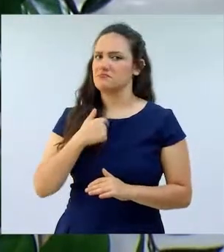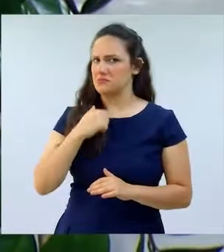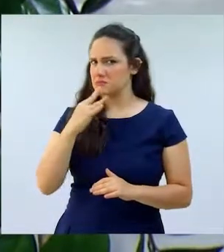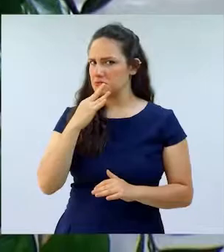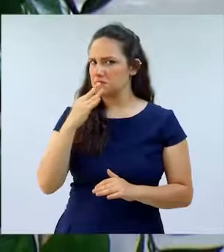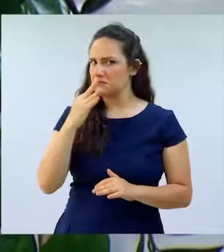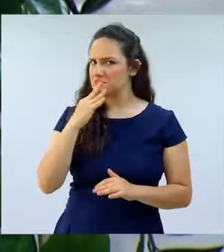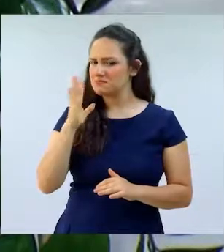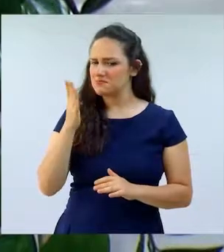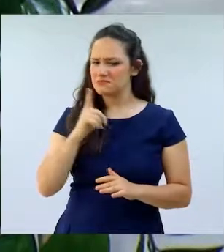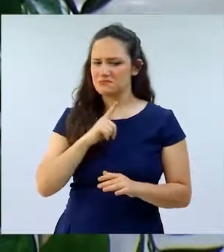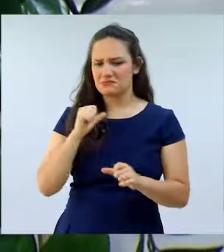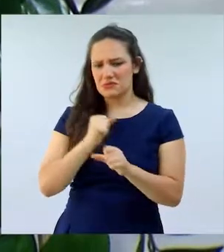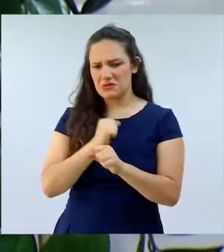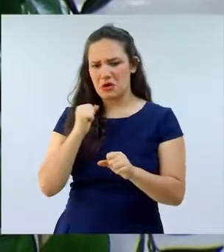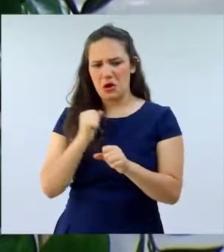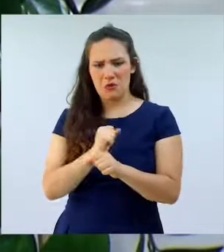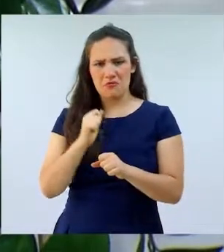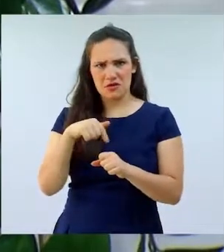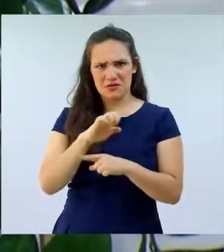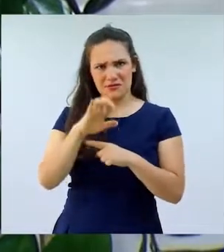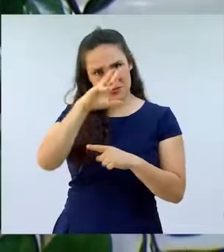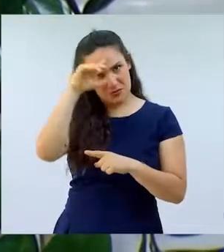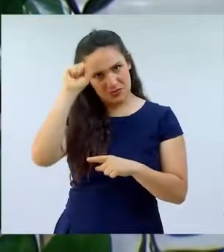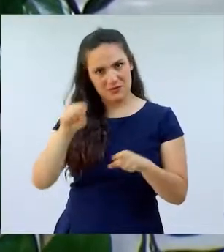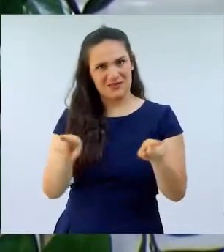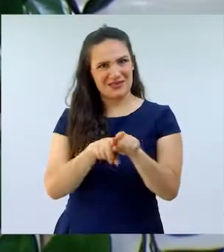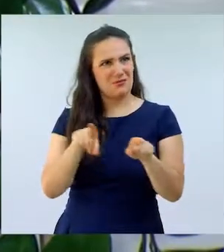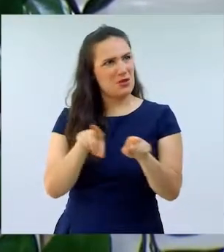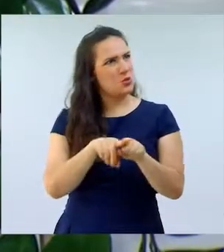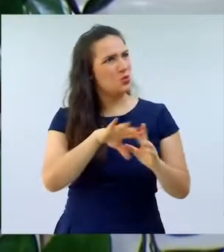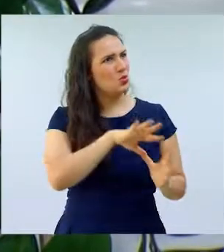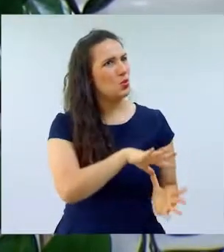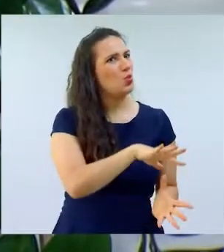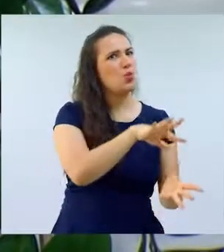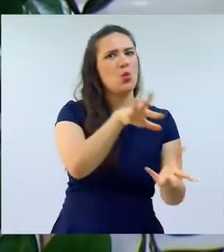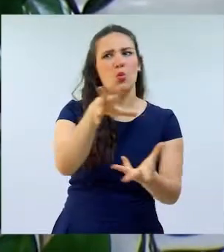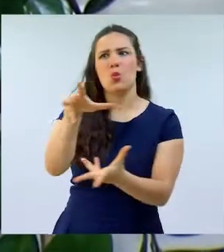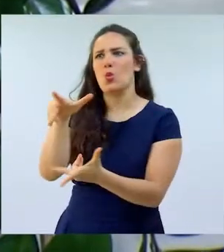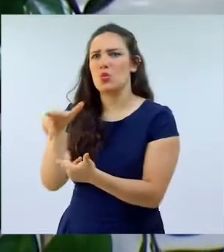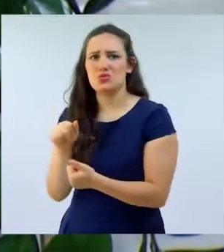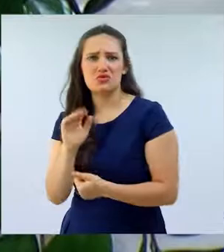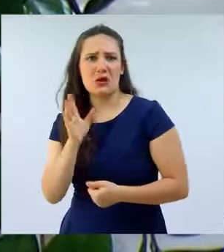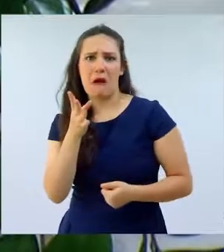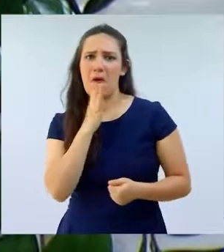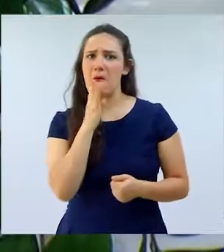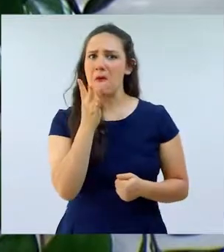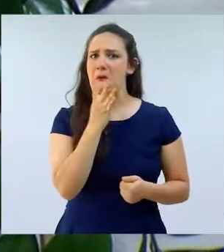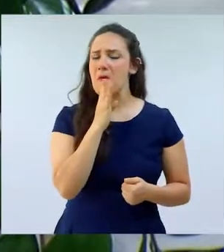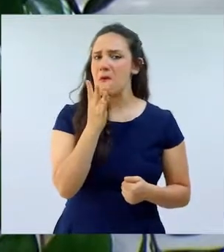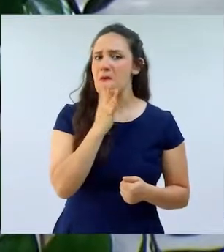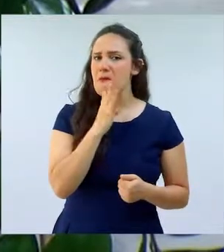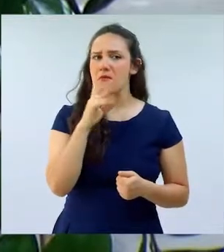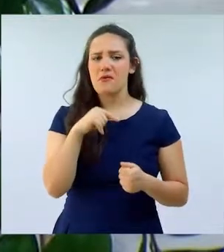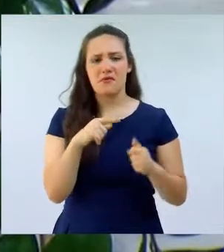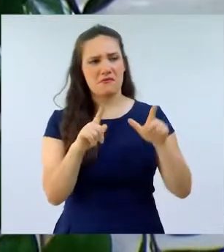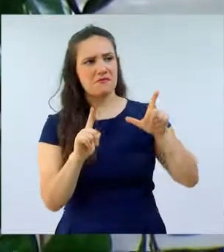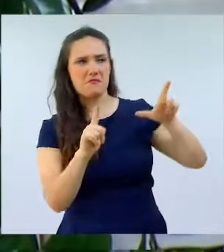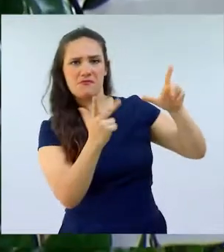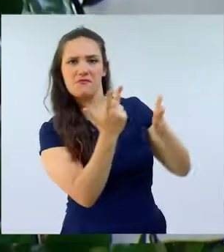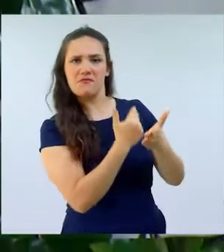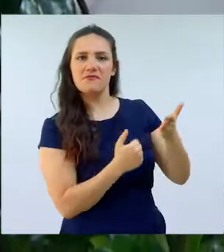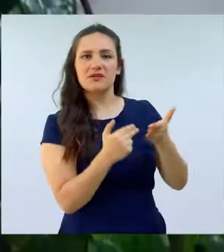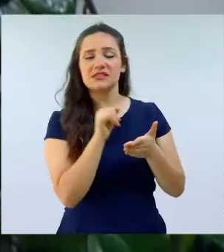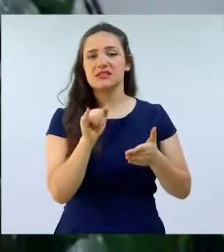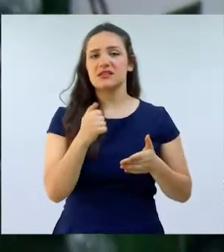obras dele aqui, mas em vários lugares do mundo já expôs, é conhecido, né? Tenho certeza que falar o nome dele, você